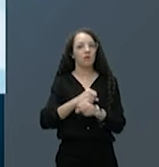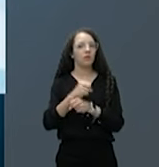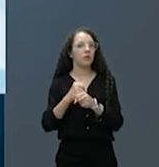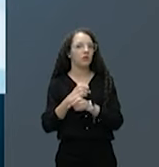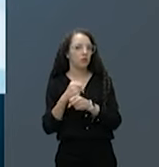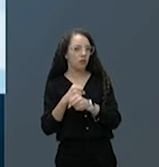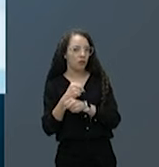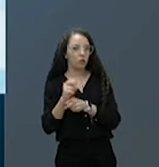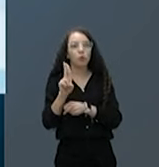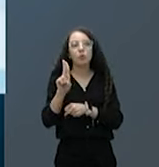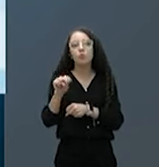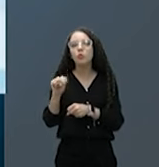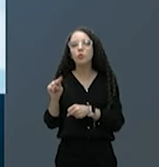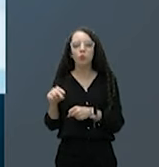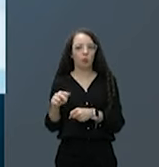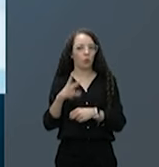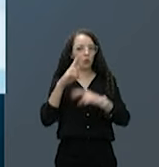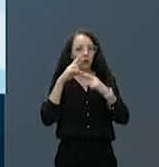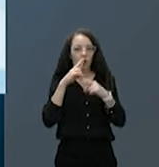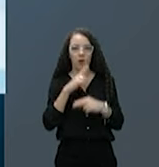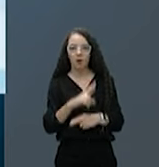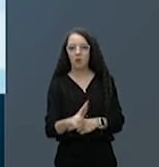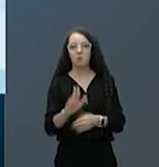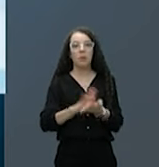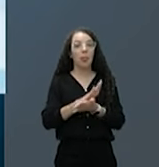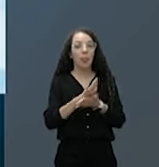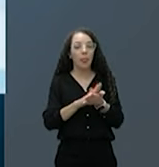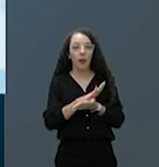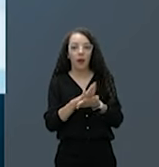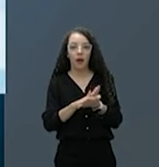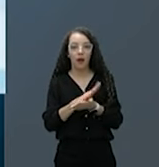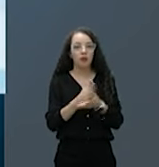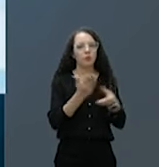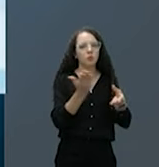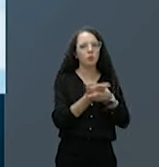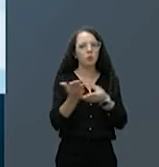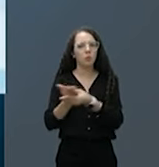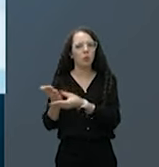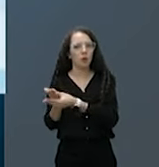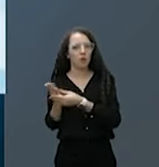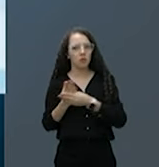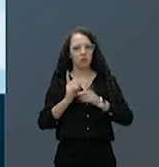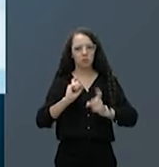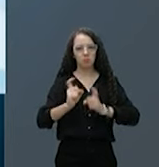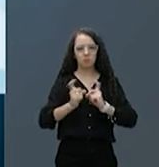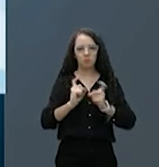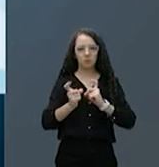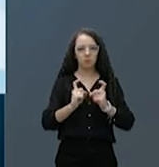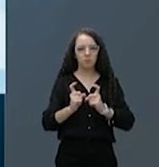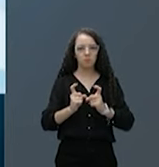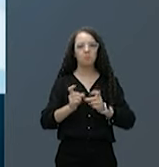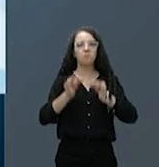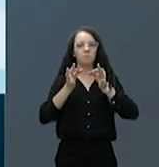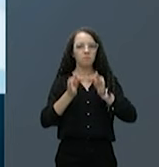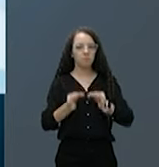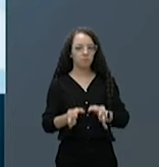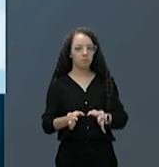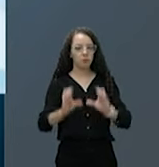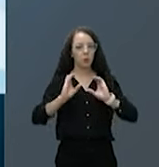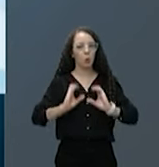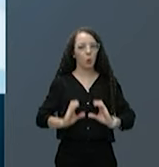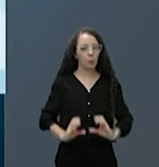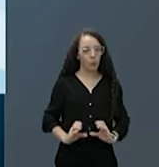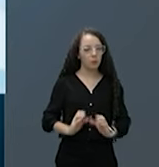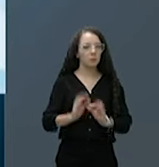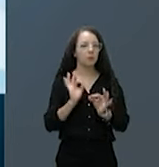respondeu a qualquer procedimento administrativo disciplinar por sua conduta ilibada. O governador é a maior autoridade do